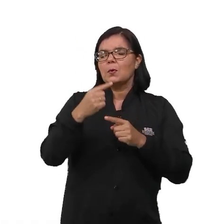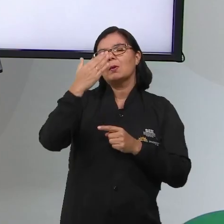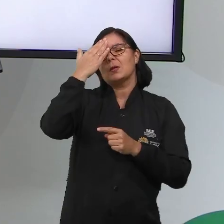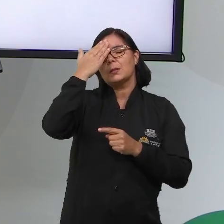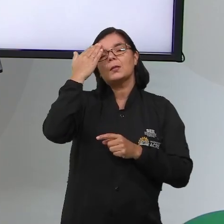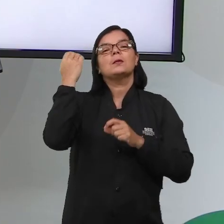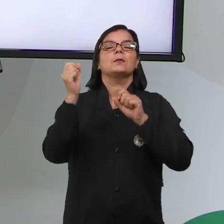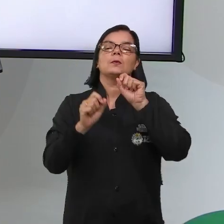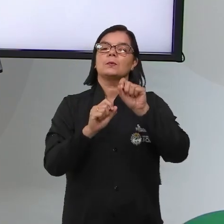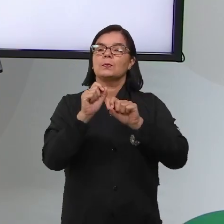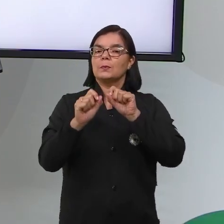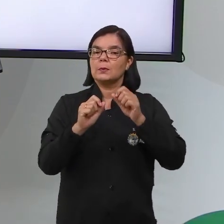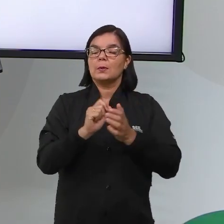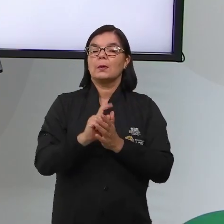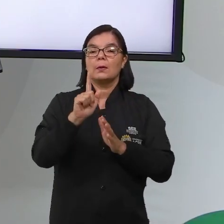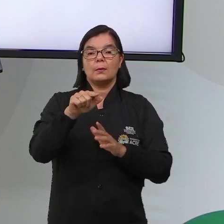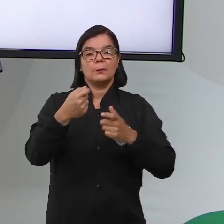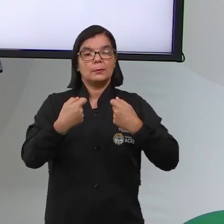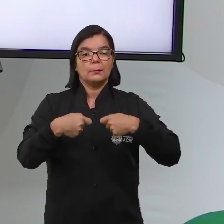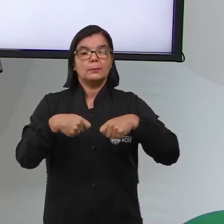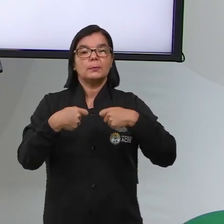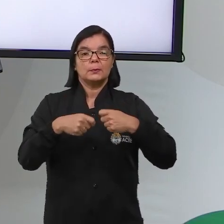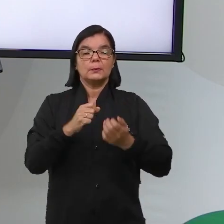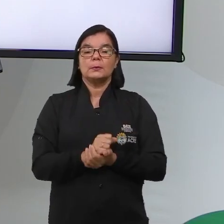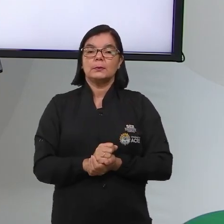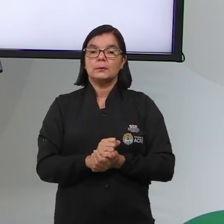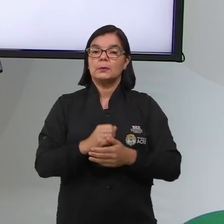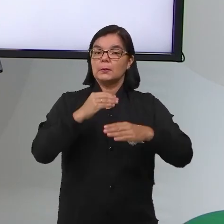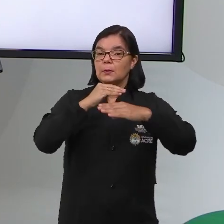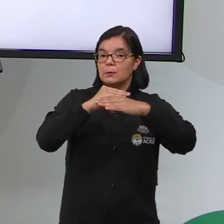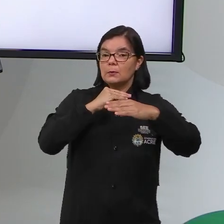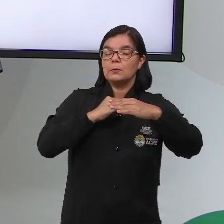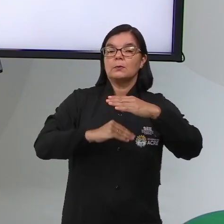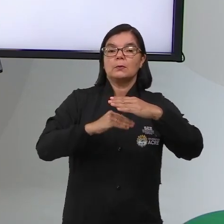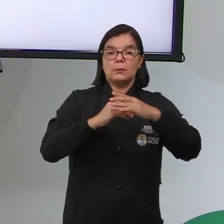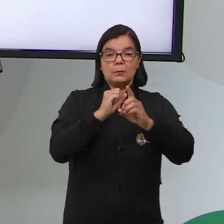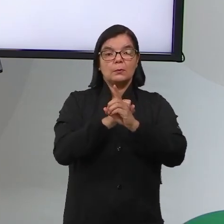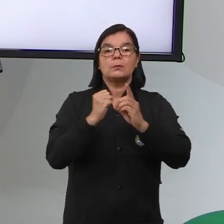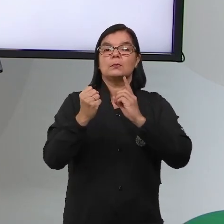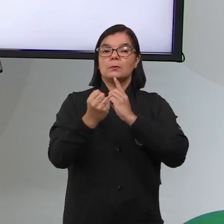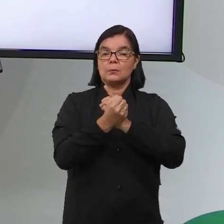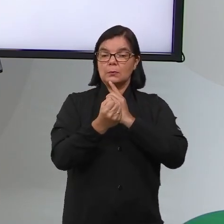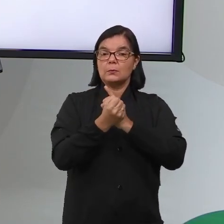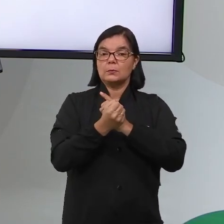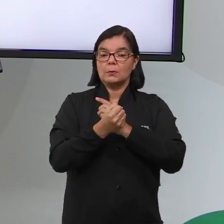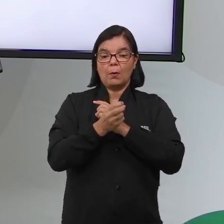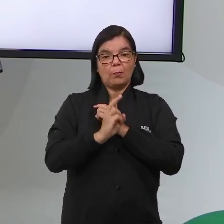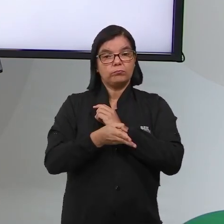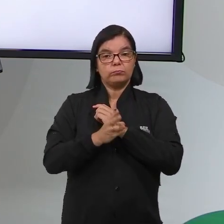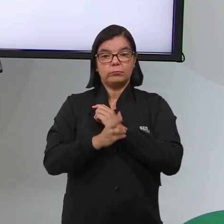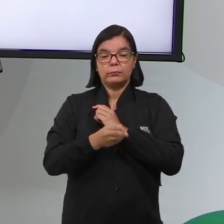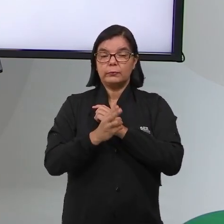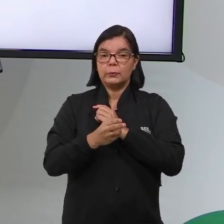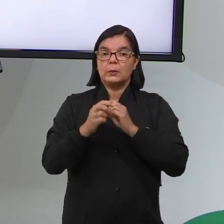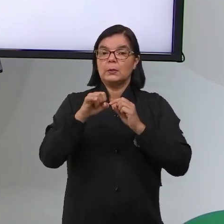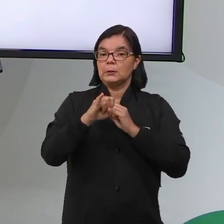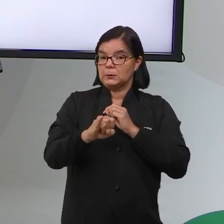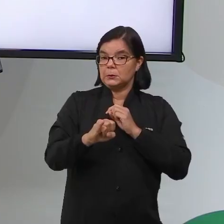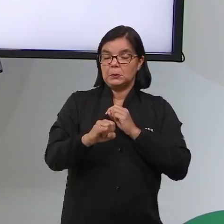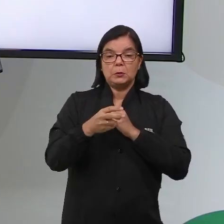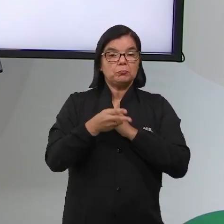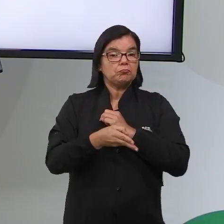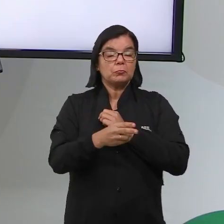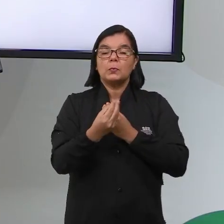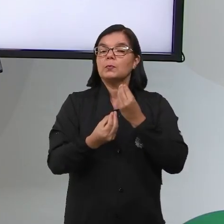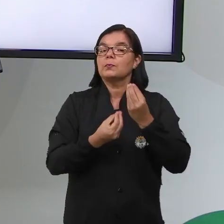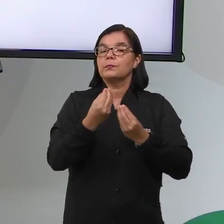o seguinte, é necessário que as desigualdades sociais elas sejam mantidas. Se elas não forem